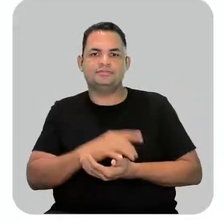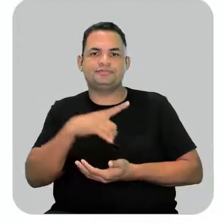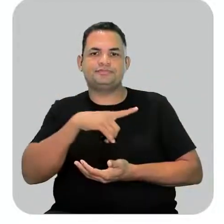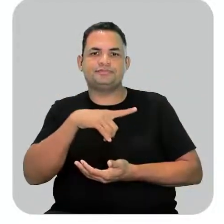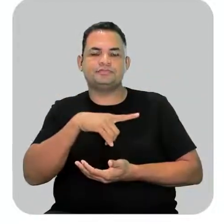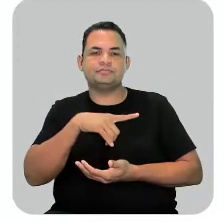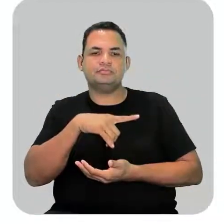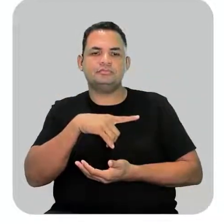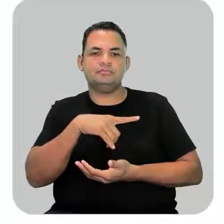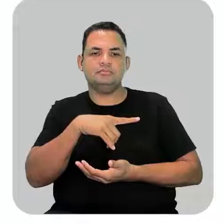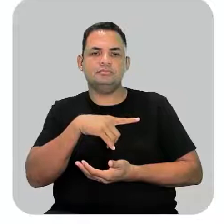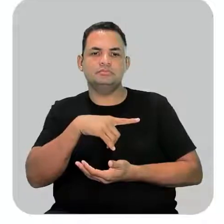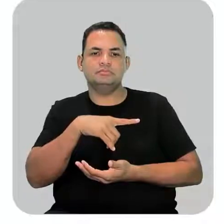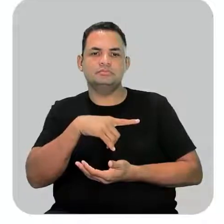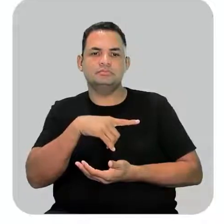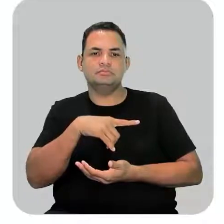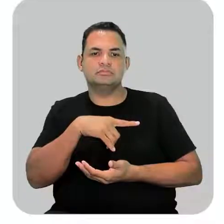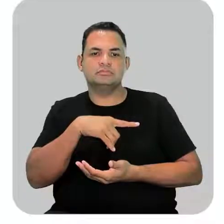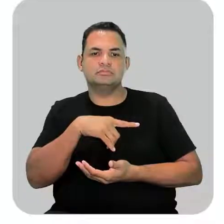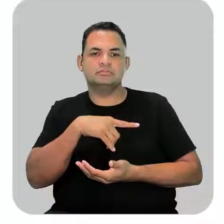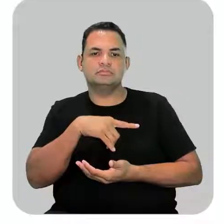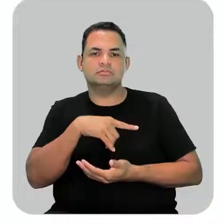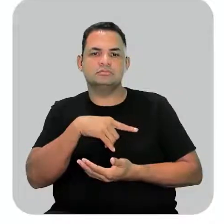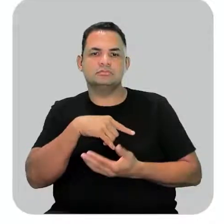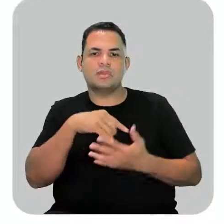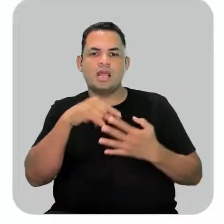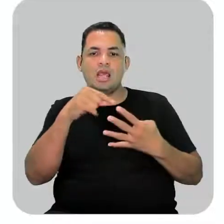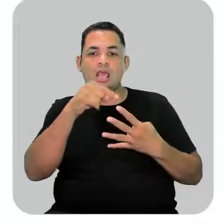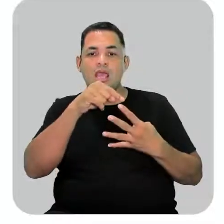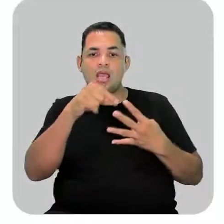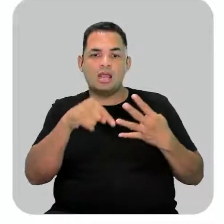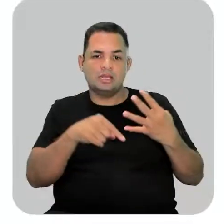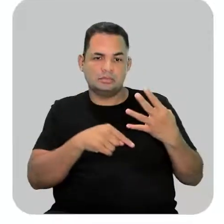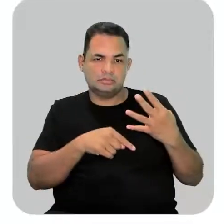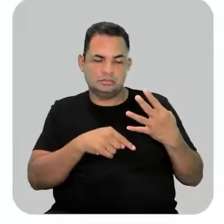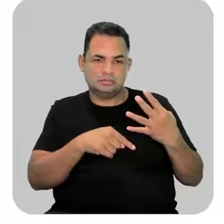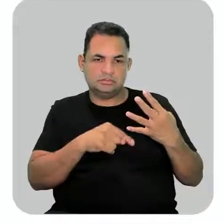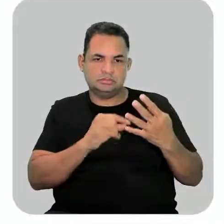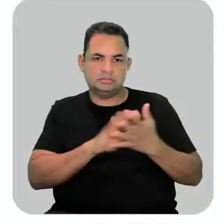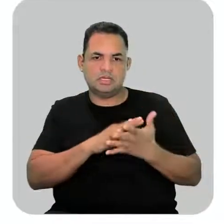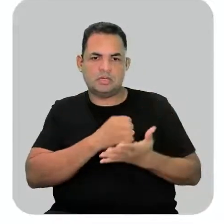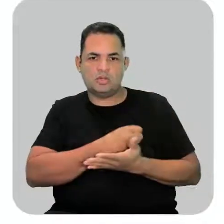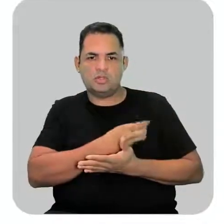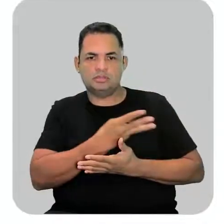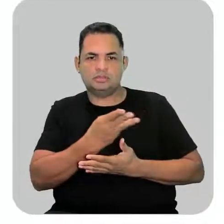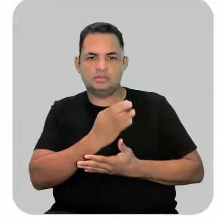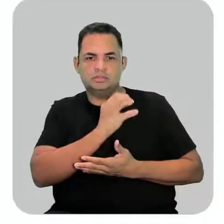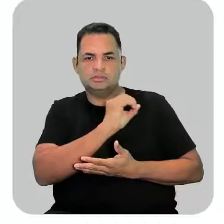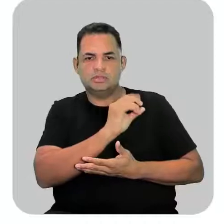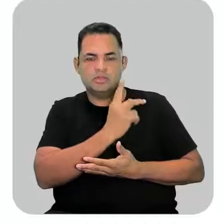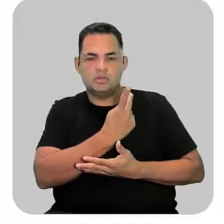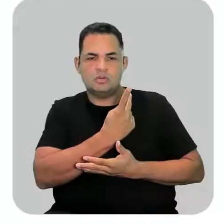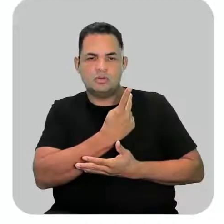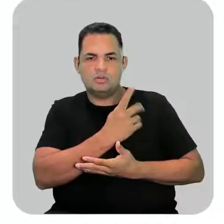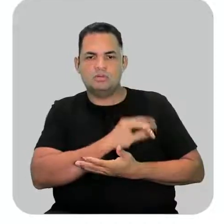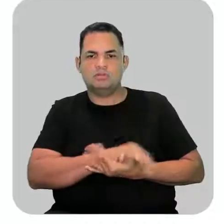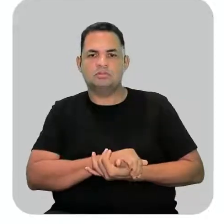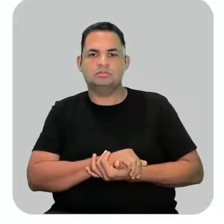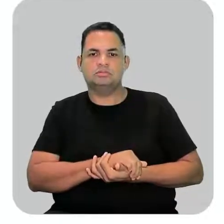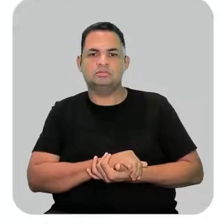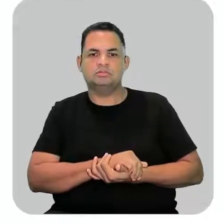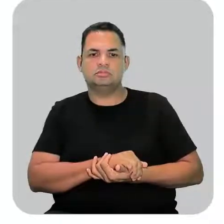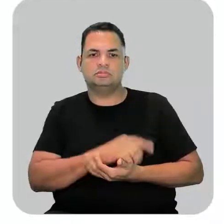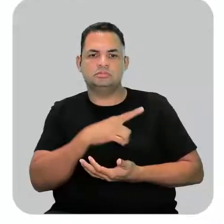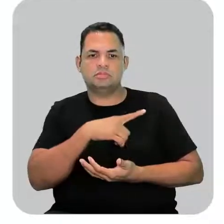gente tem a classificação deles pela quantidade de hidroxilas. Quando eu tenho só